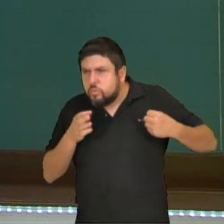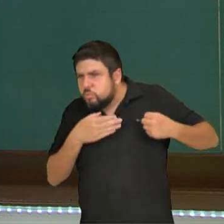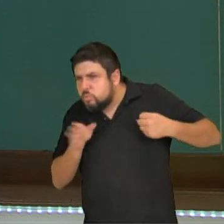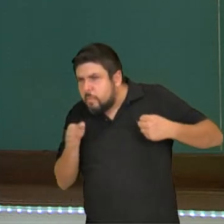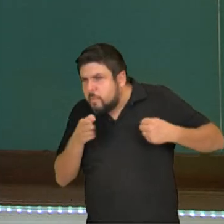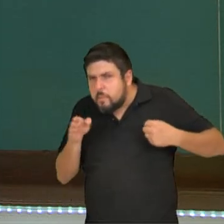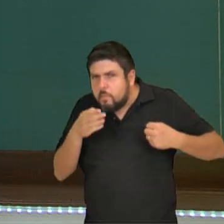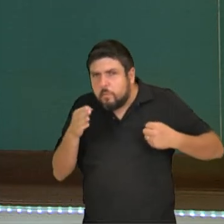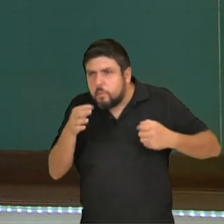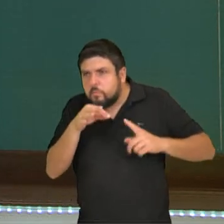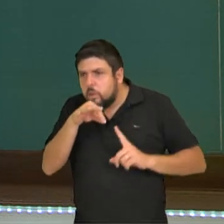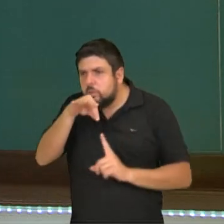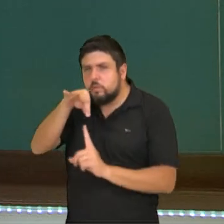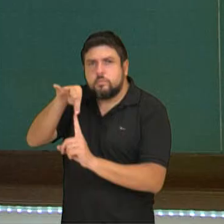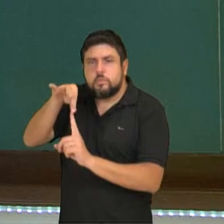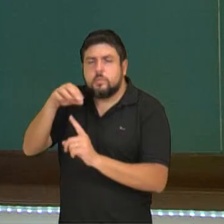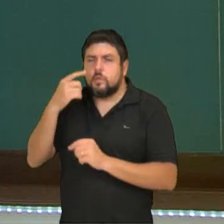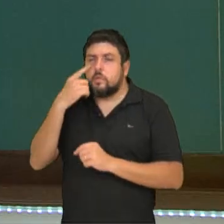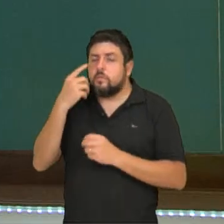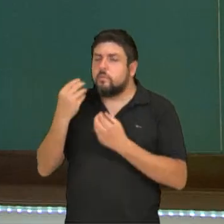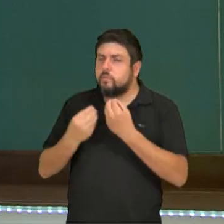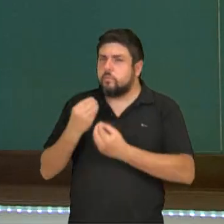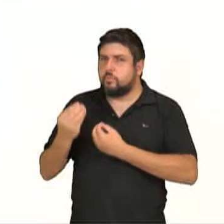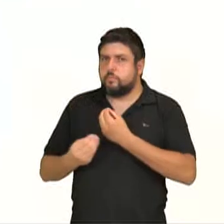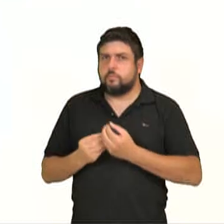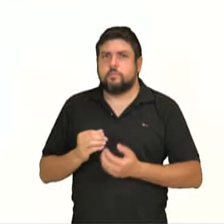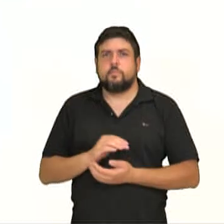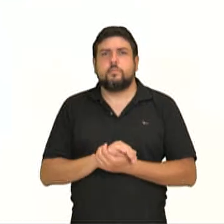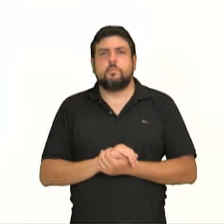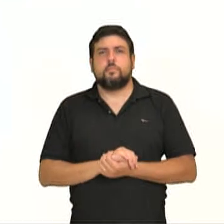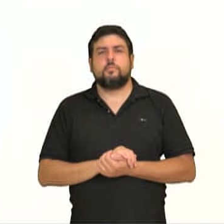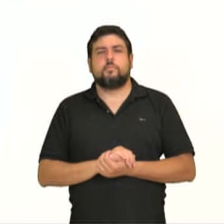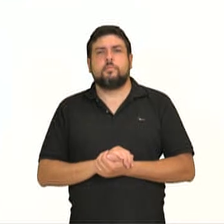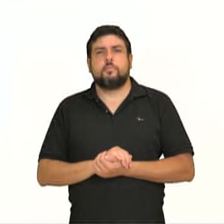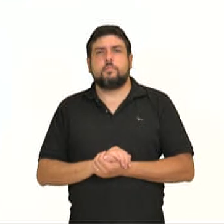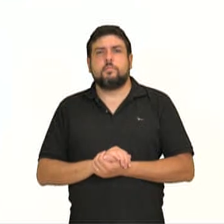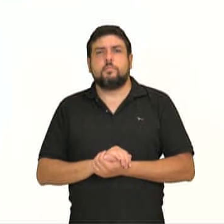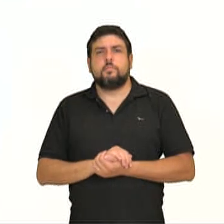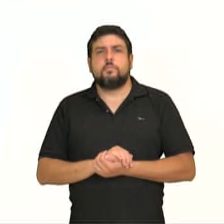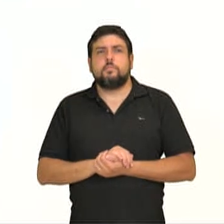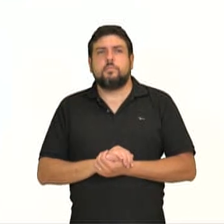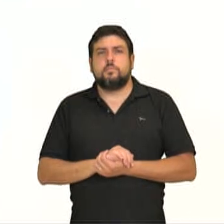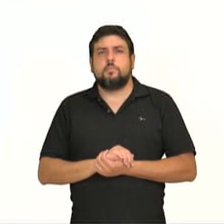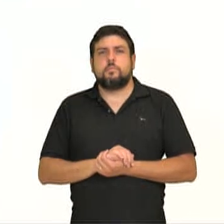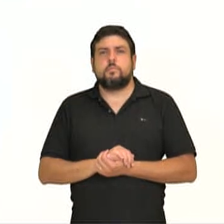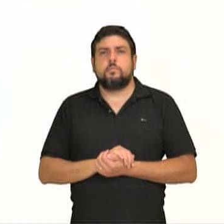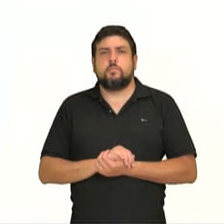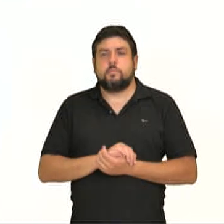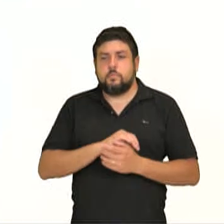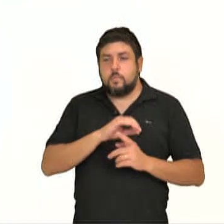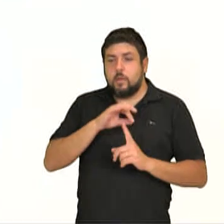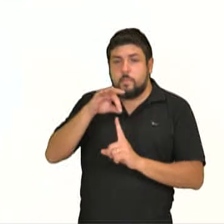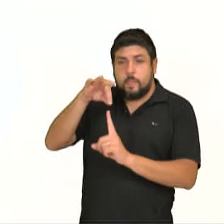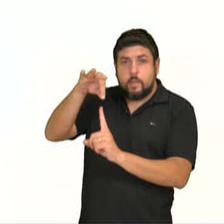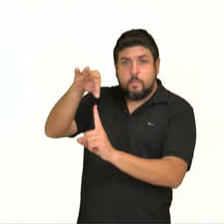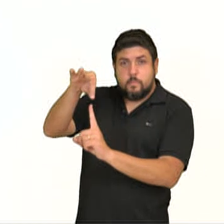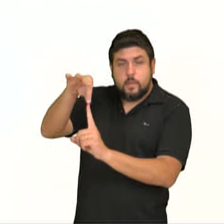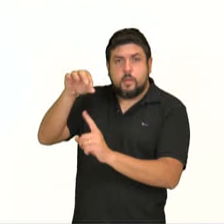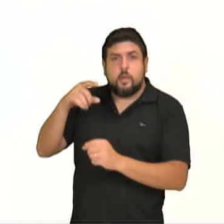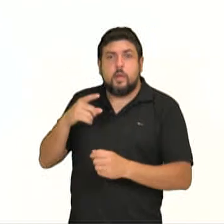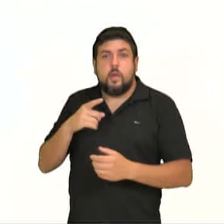todos os pontos de controle. A gente vai ver como é que faz isso. A sequência de passagens nos pontos de controle é